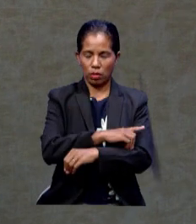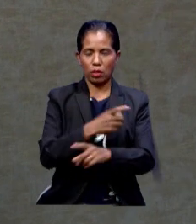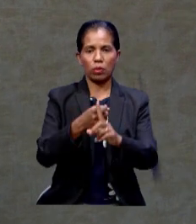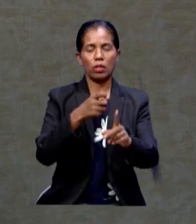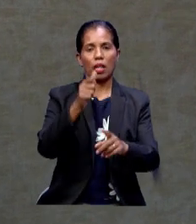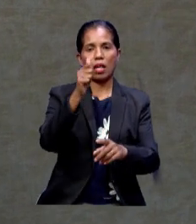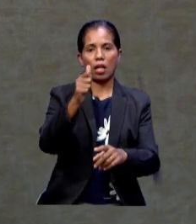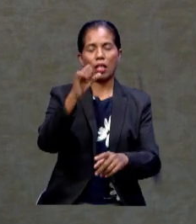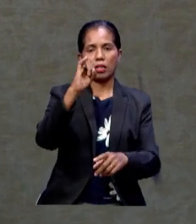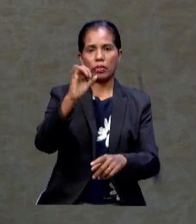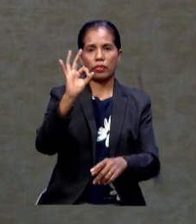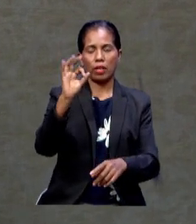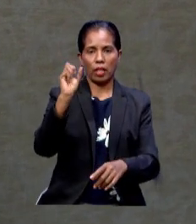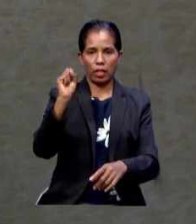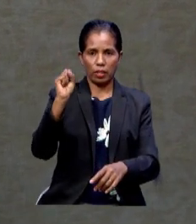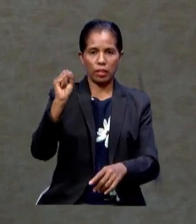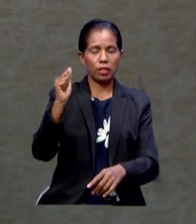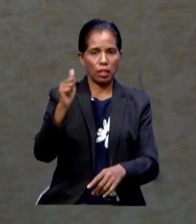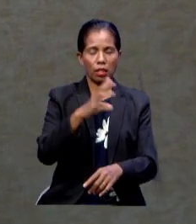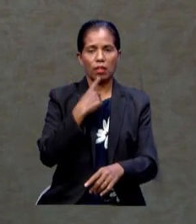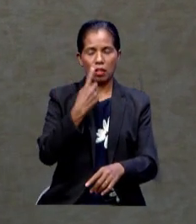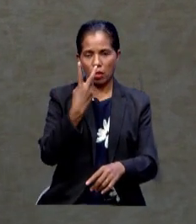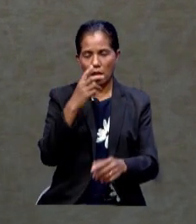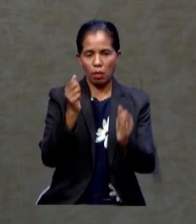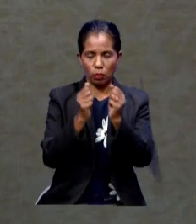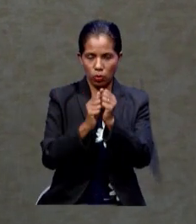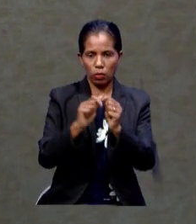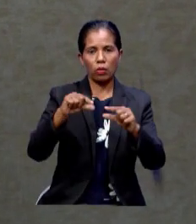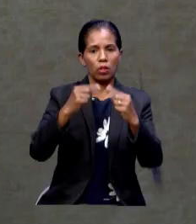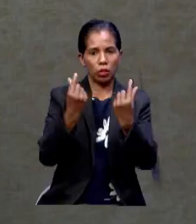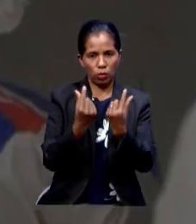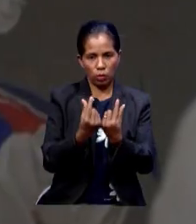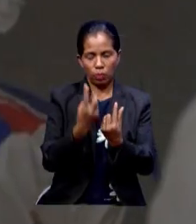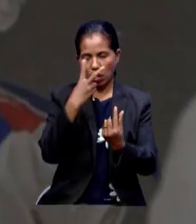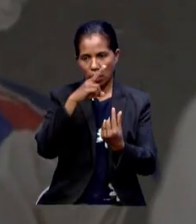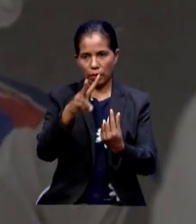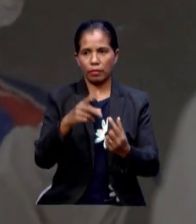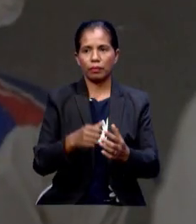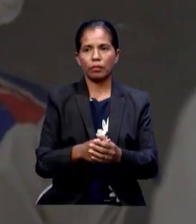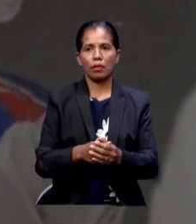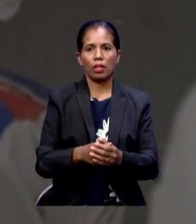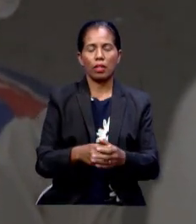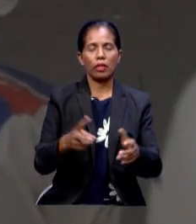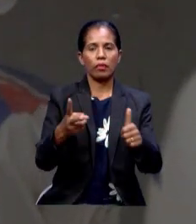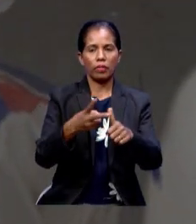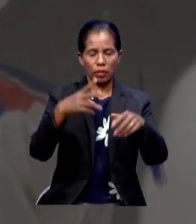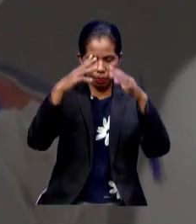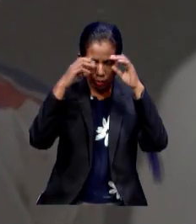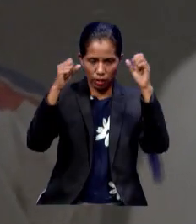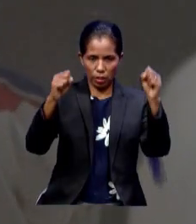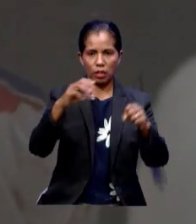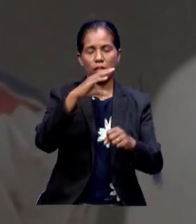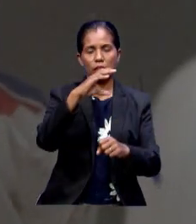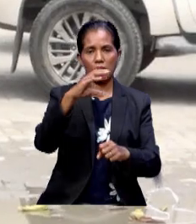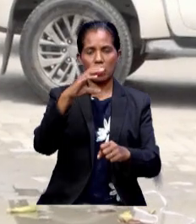rasi ko minha equipa toma ba keres ia masarne. Além da vice-presidente Câmara Comércio e